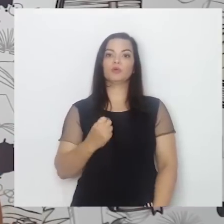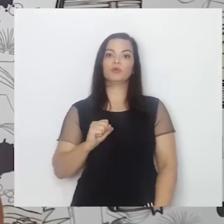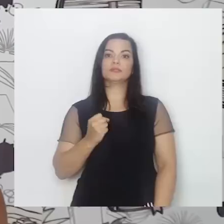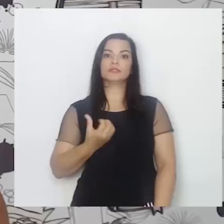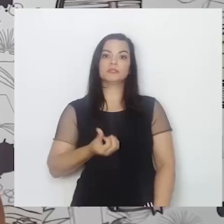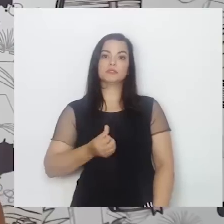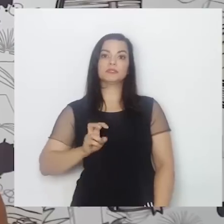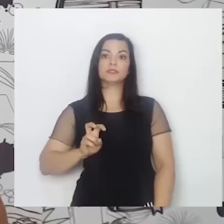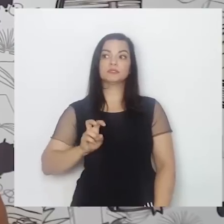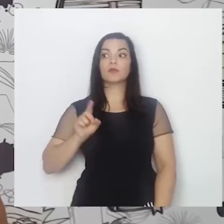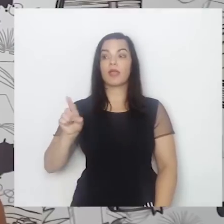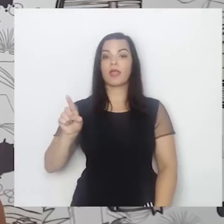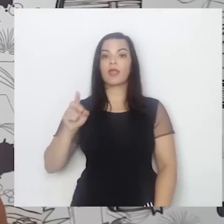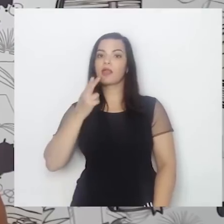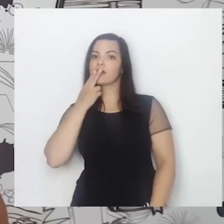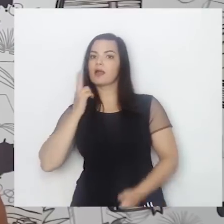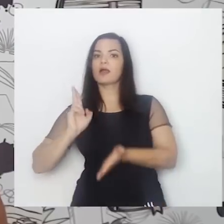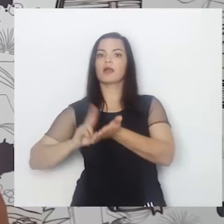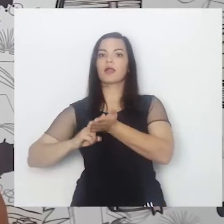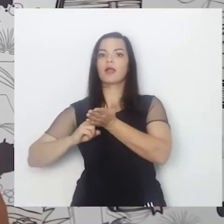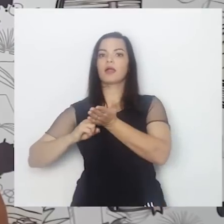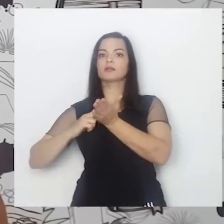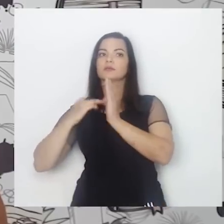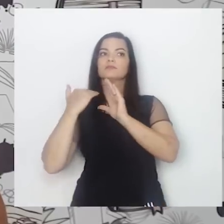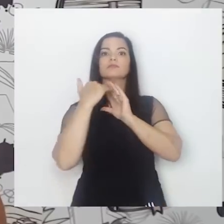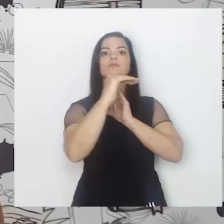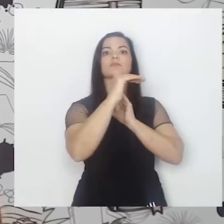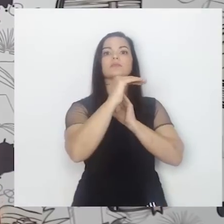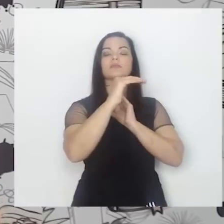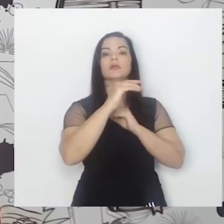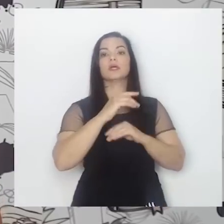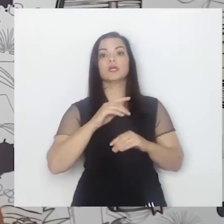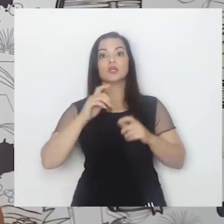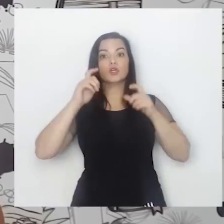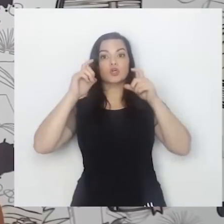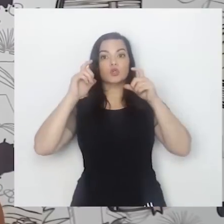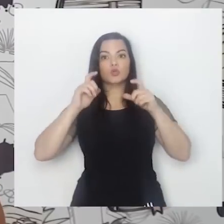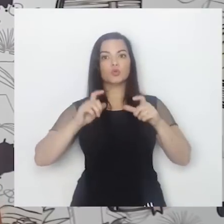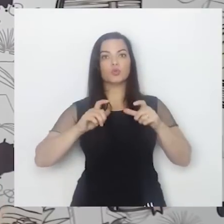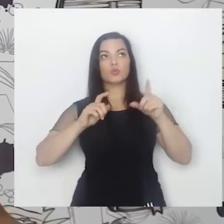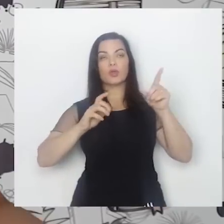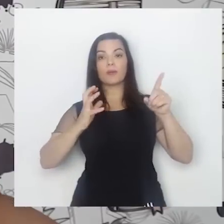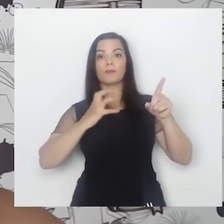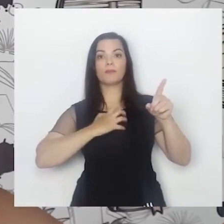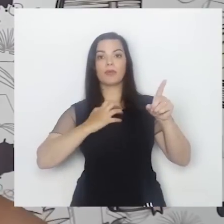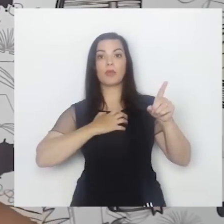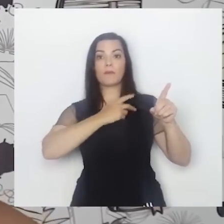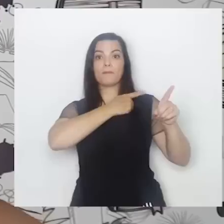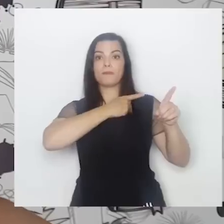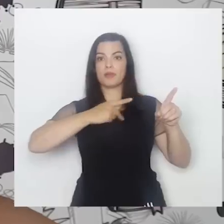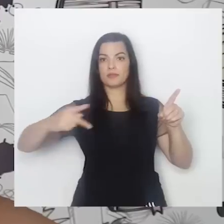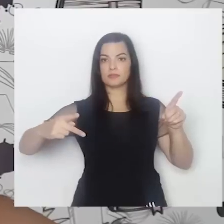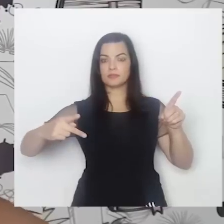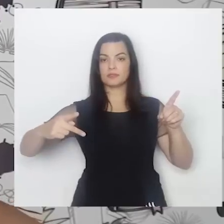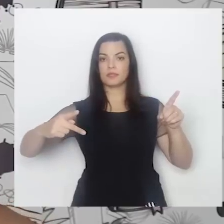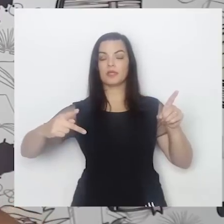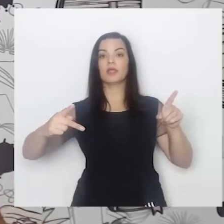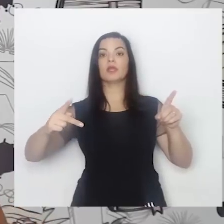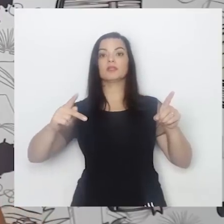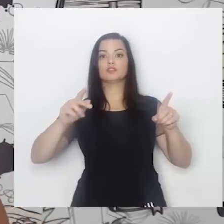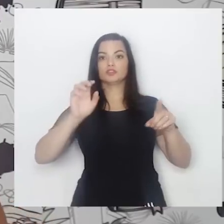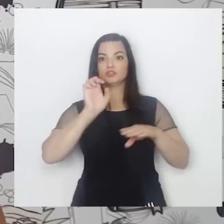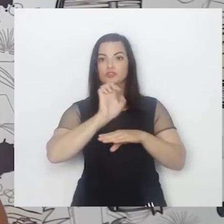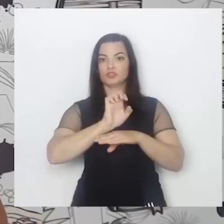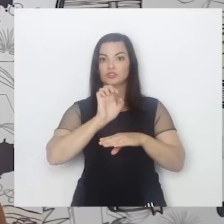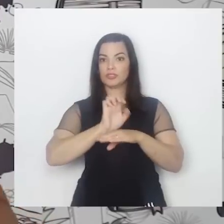1865, quando ela mandou uma carta ao presidente da província da Bahia, não era nem estado como nós